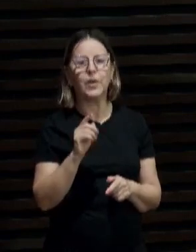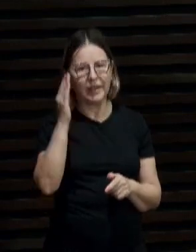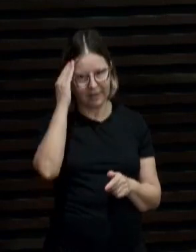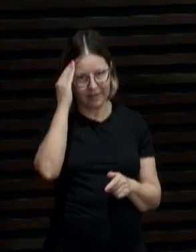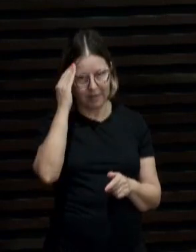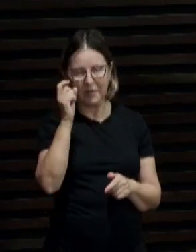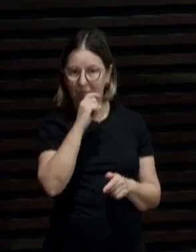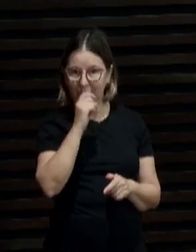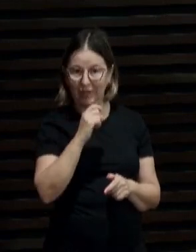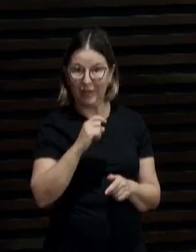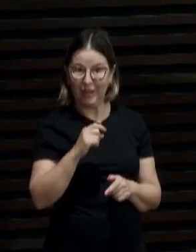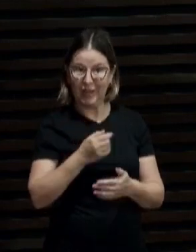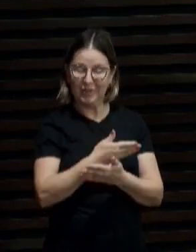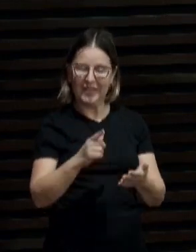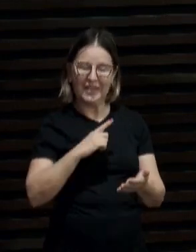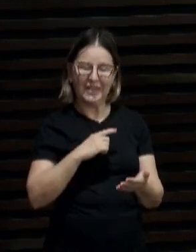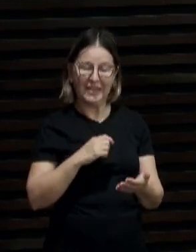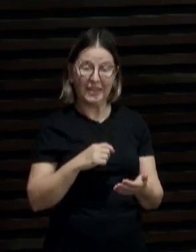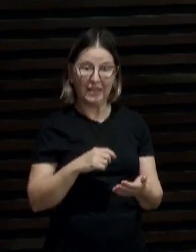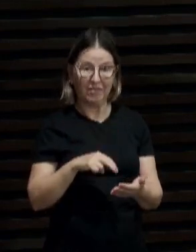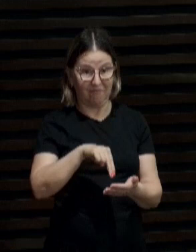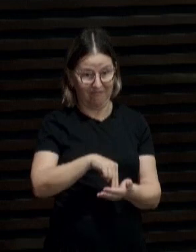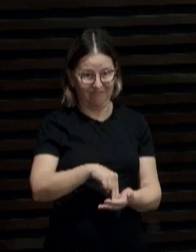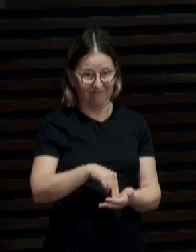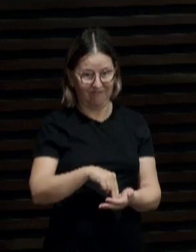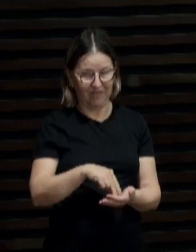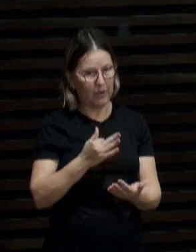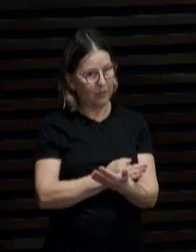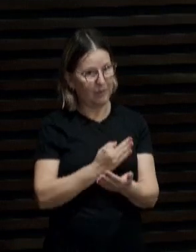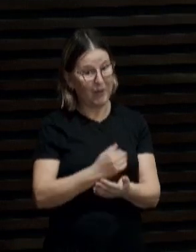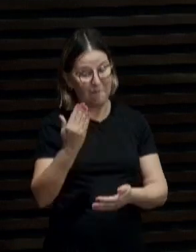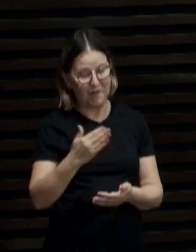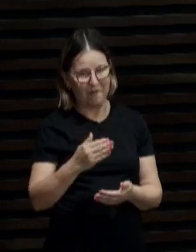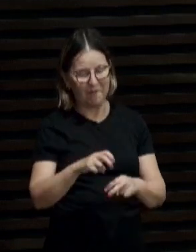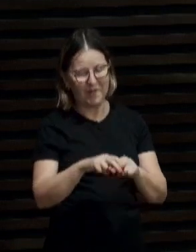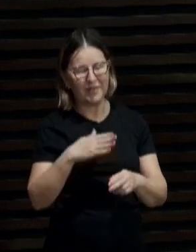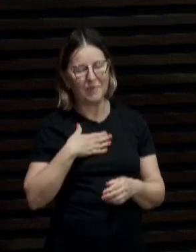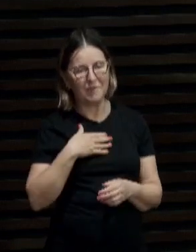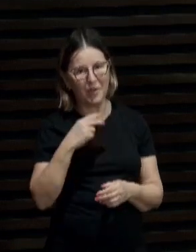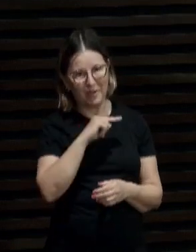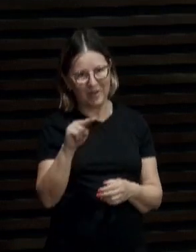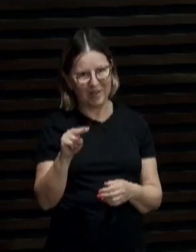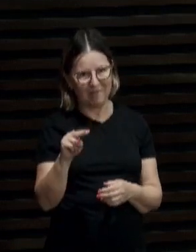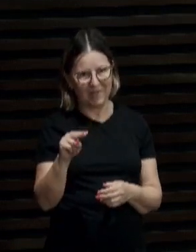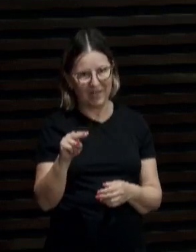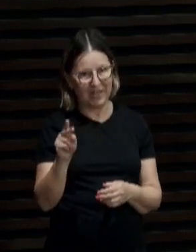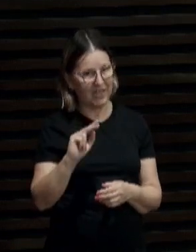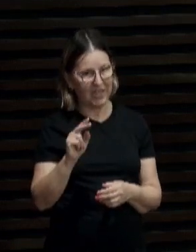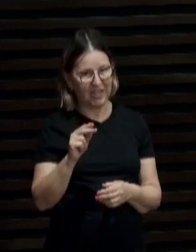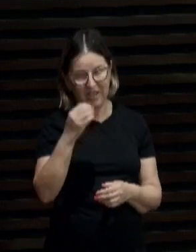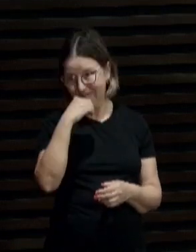tens perseverança, e suportastes provas por causa do meu nome, e não te deixaste